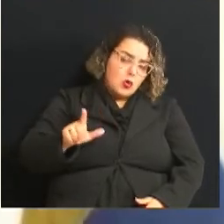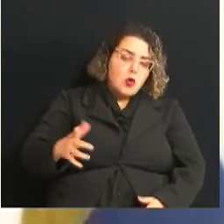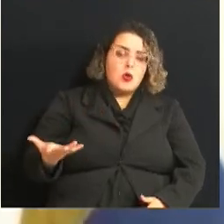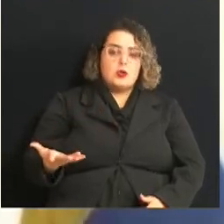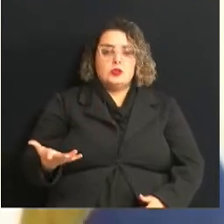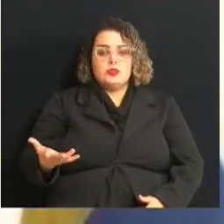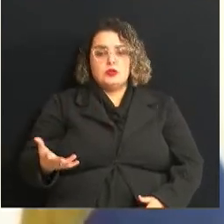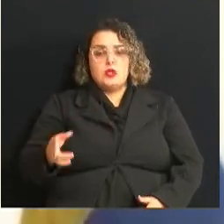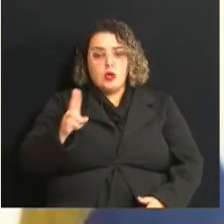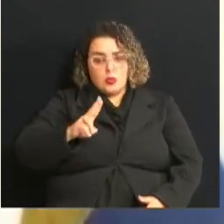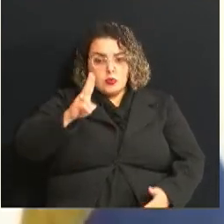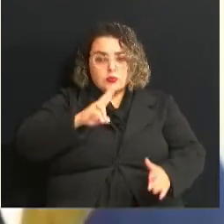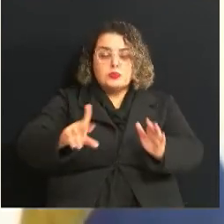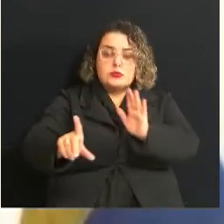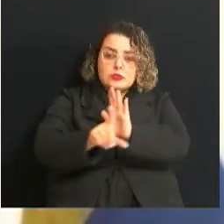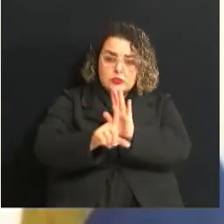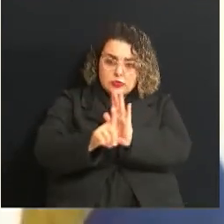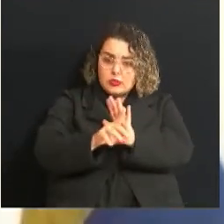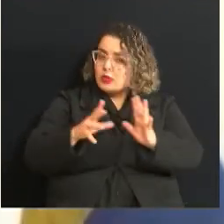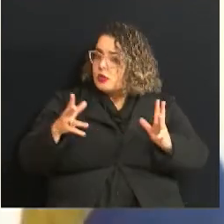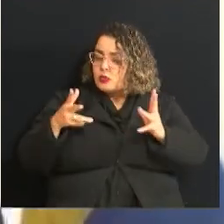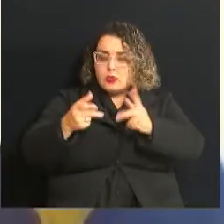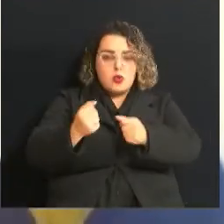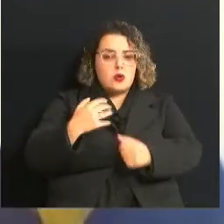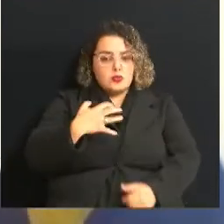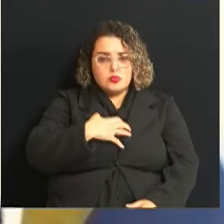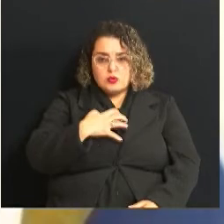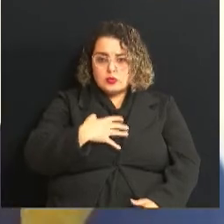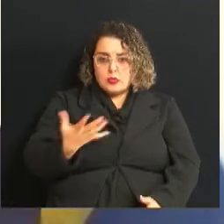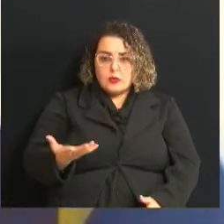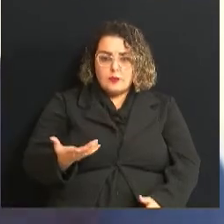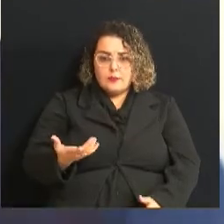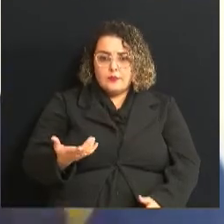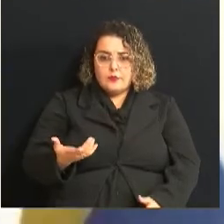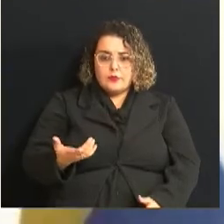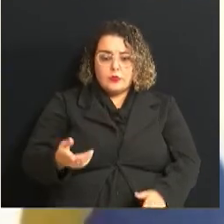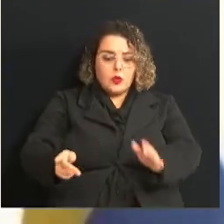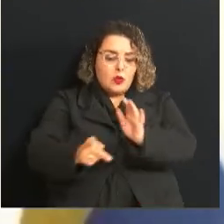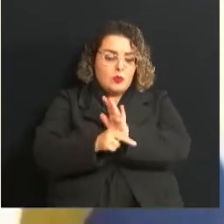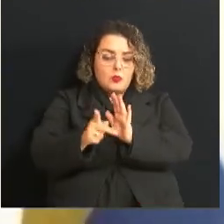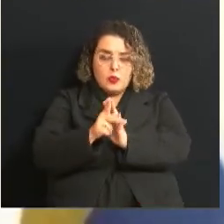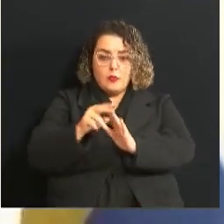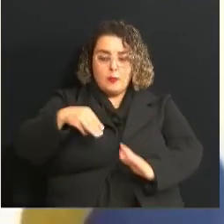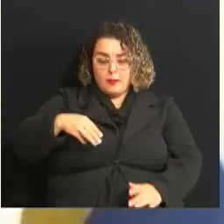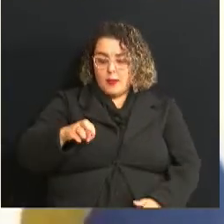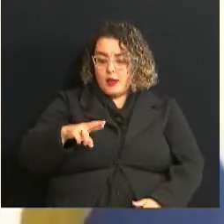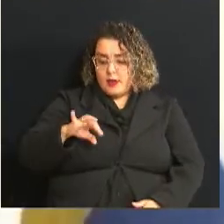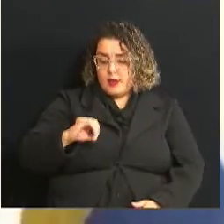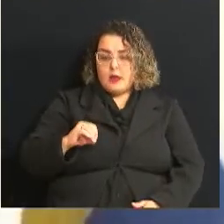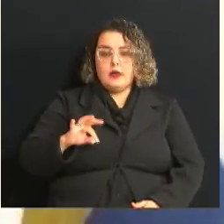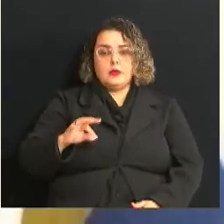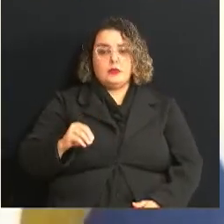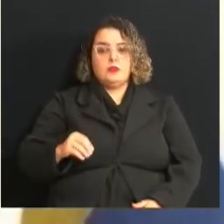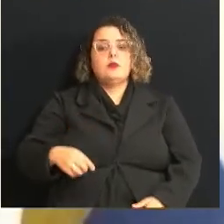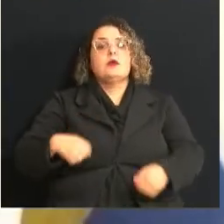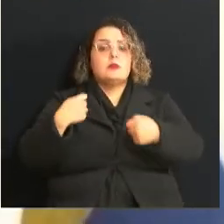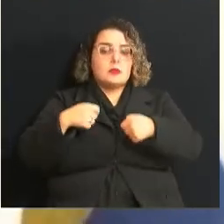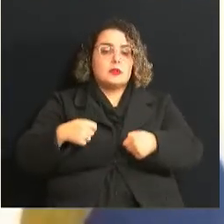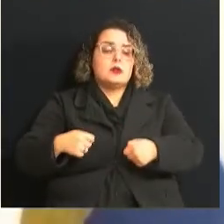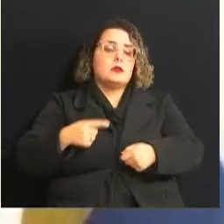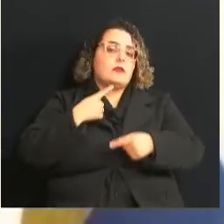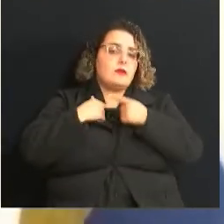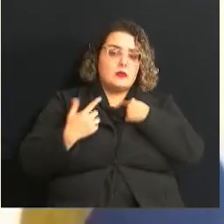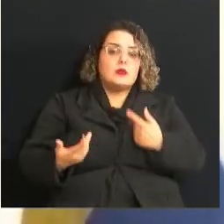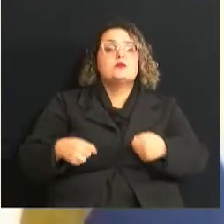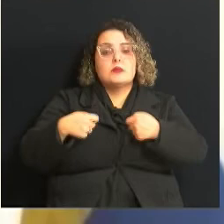usar a legalidade de todas as formas. Não adianta o projeto ter mérito, nós termos vontade, precisa da legalidade, mas esse é